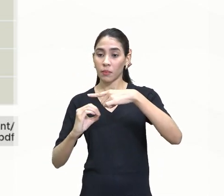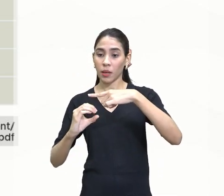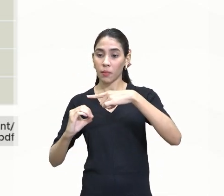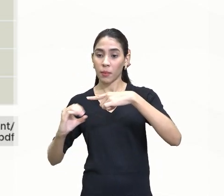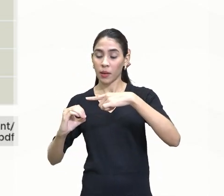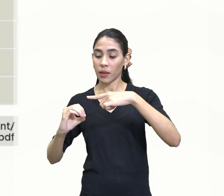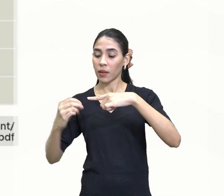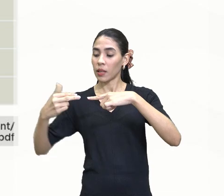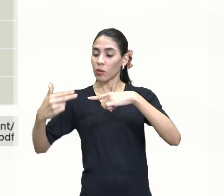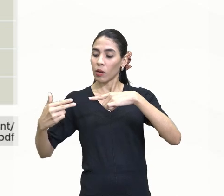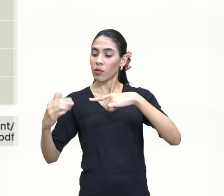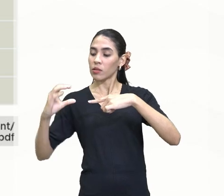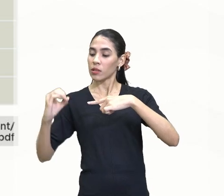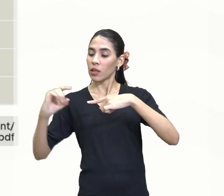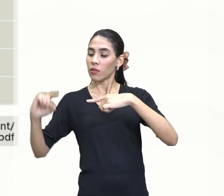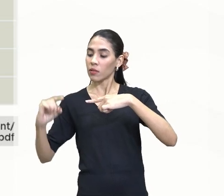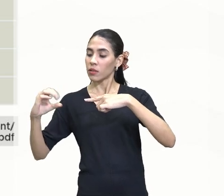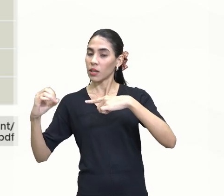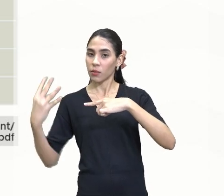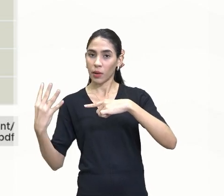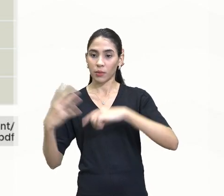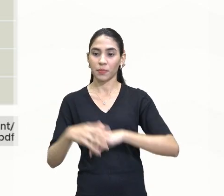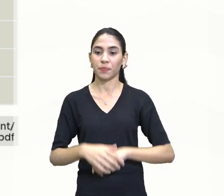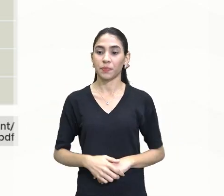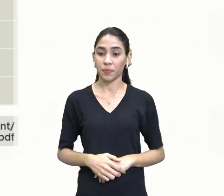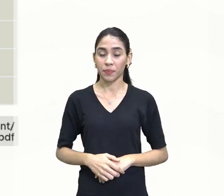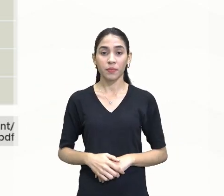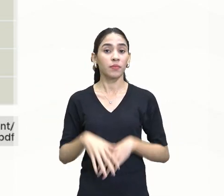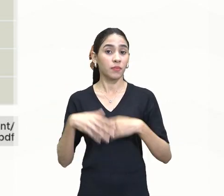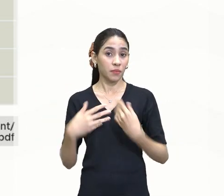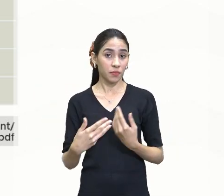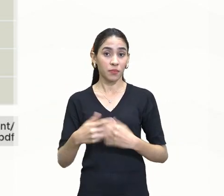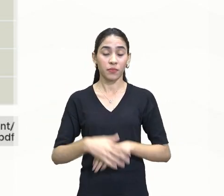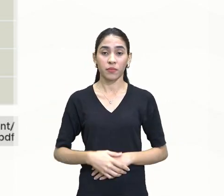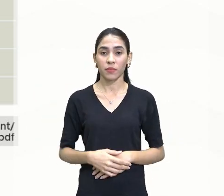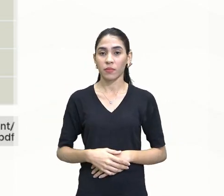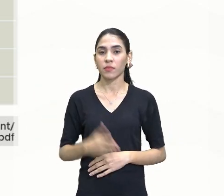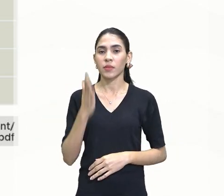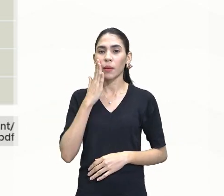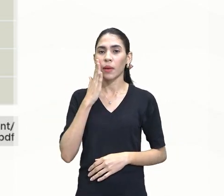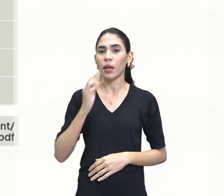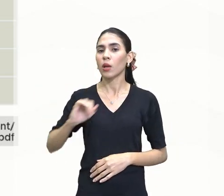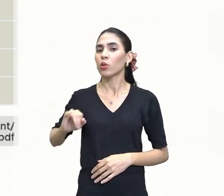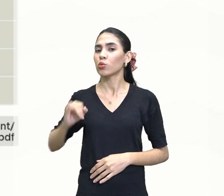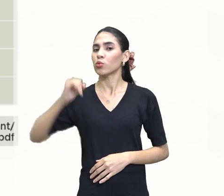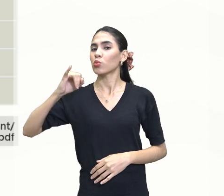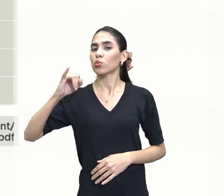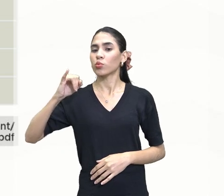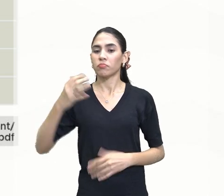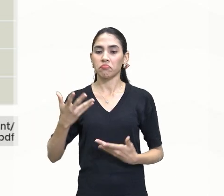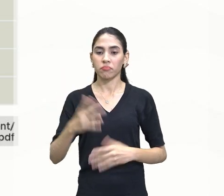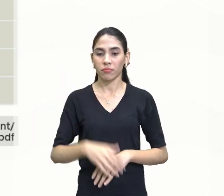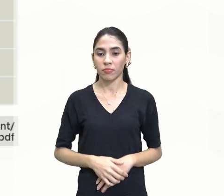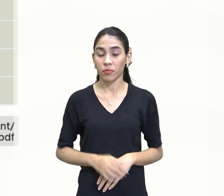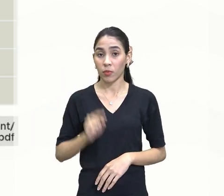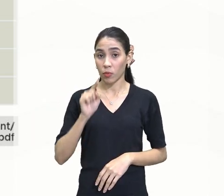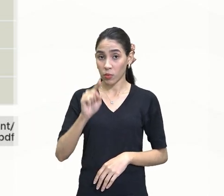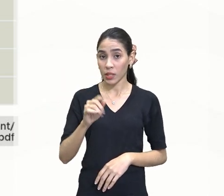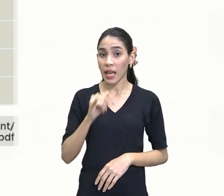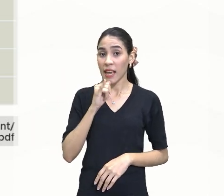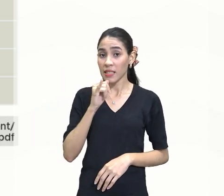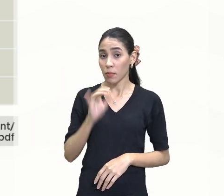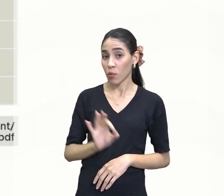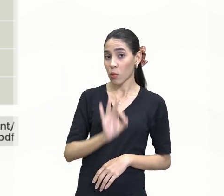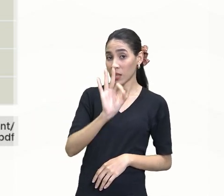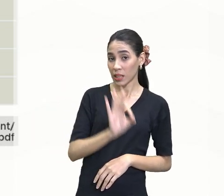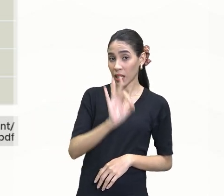é 0,04. Então, o que a gente faz para saber quanto de juros vai ser gerado? Você pega essa taxa